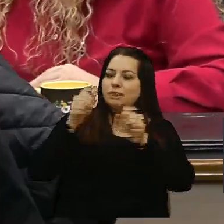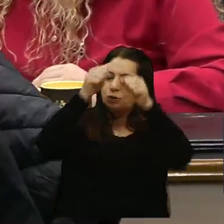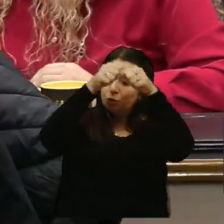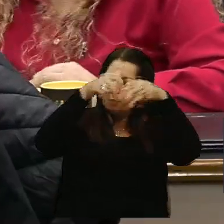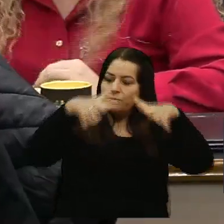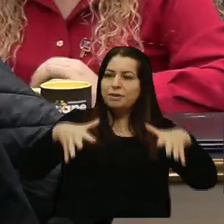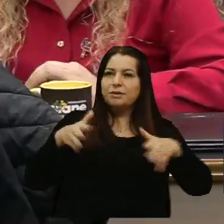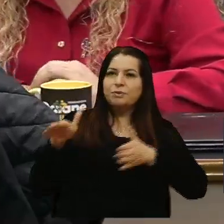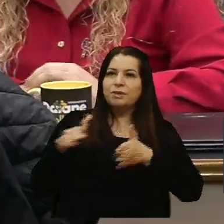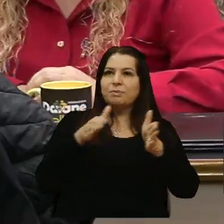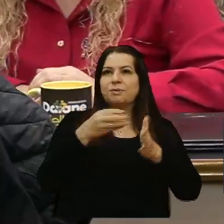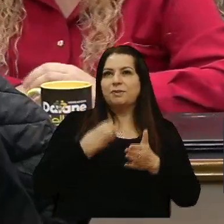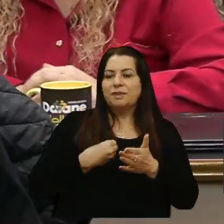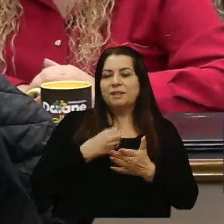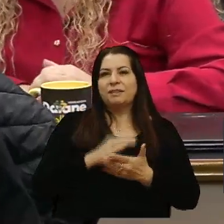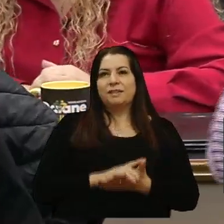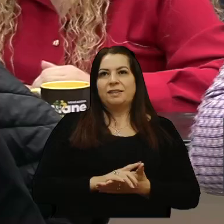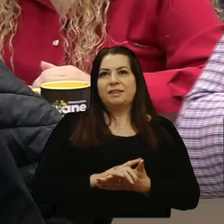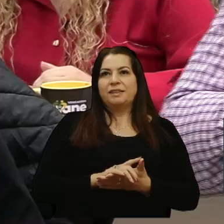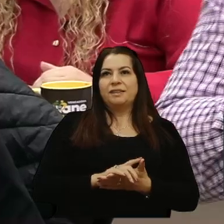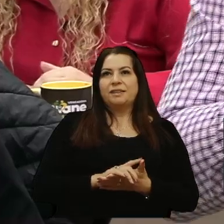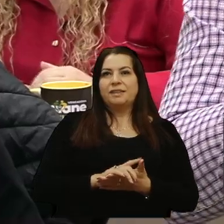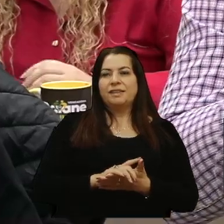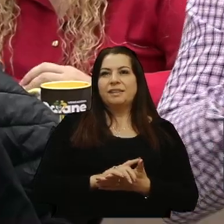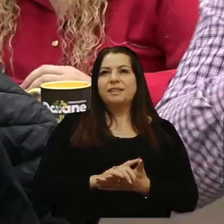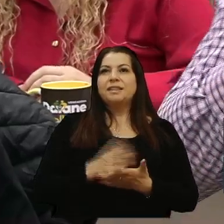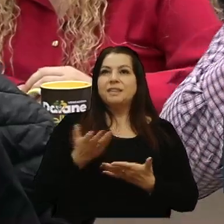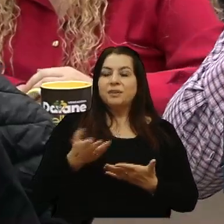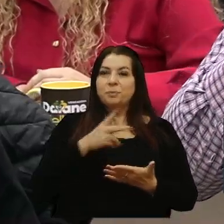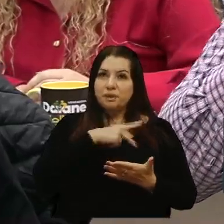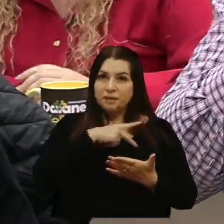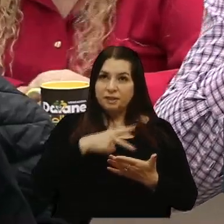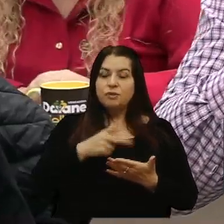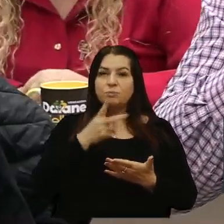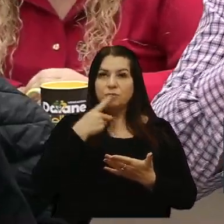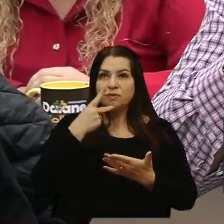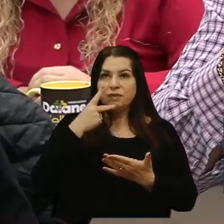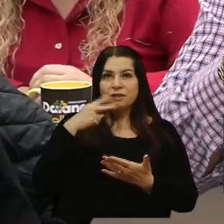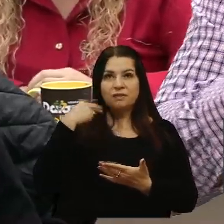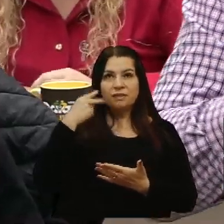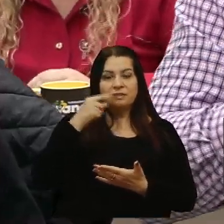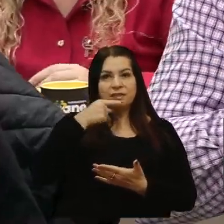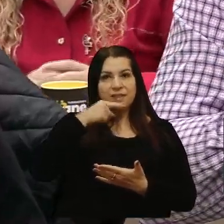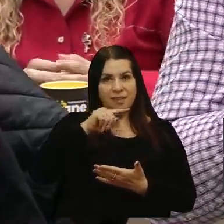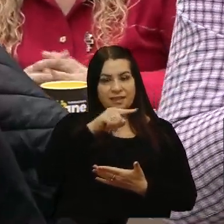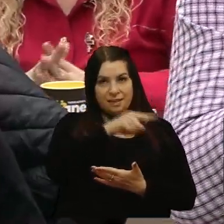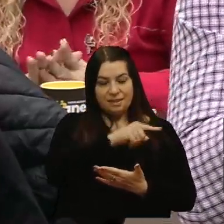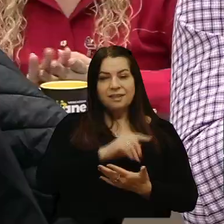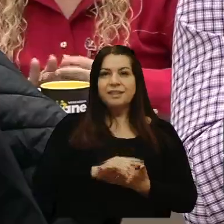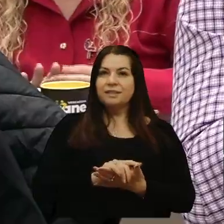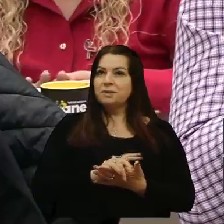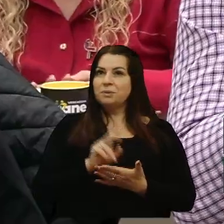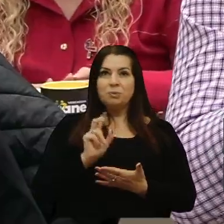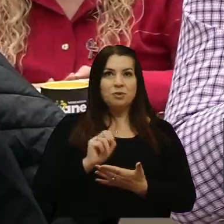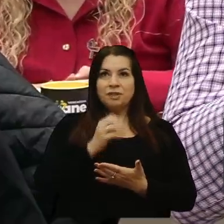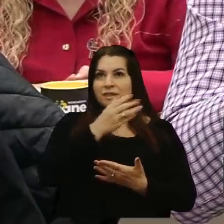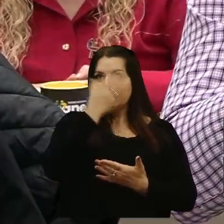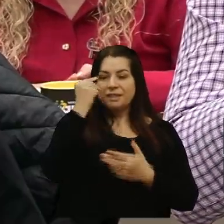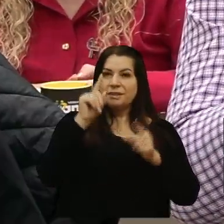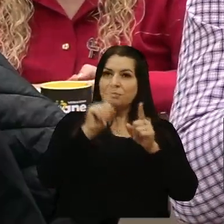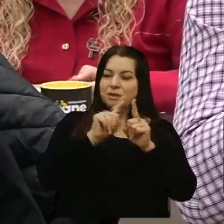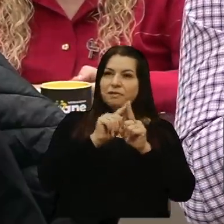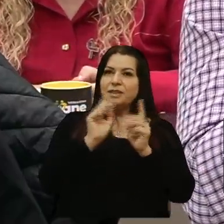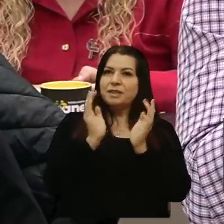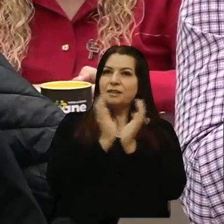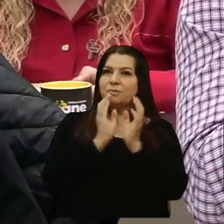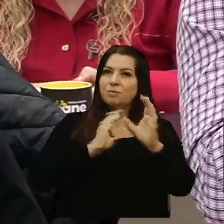ilumine nos caminhos da tua vida. Né? E, senhor presidente, como fala o vereador Caleb, né, não poderia deixar de mencionar a nossa equipe